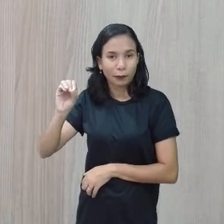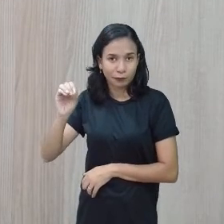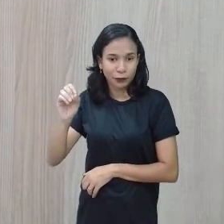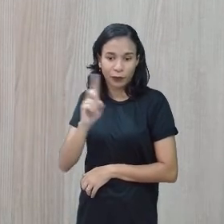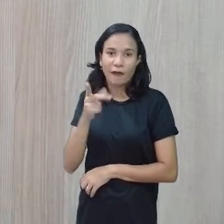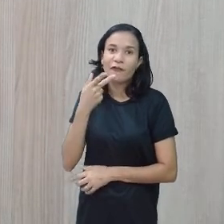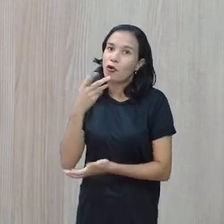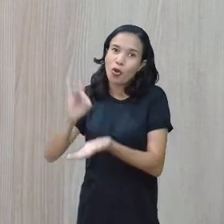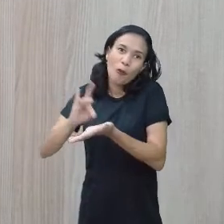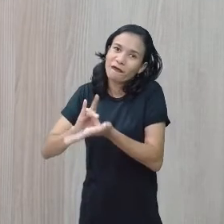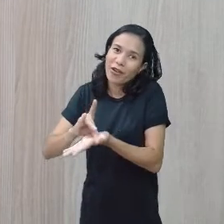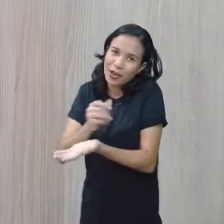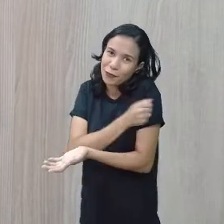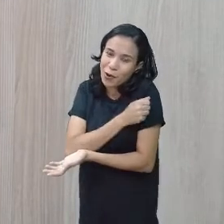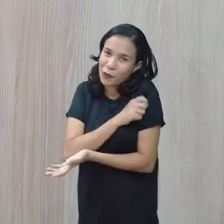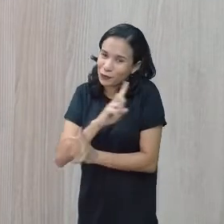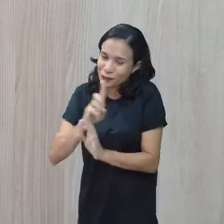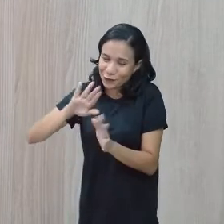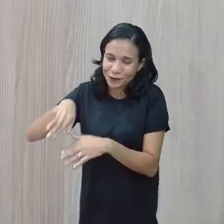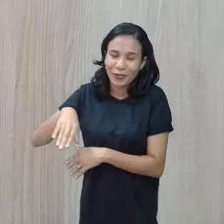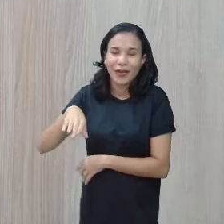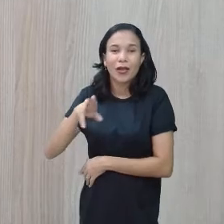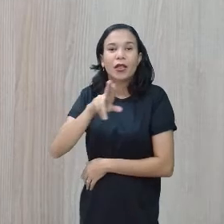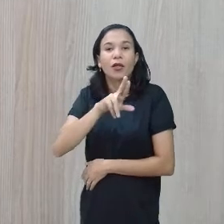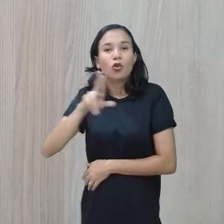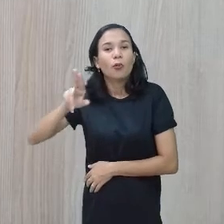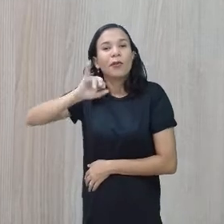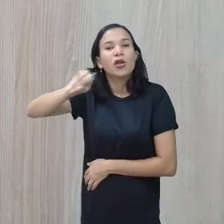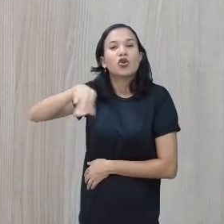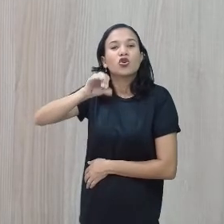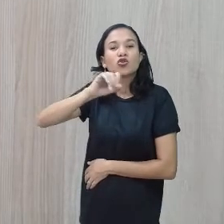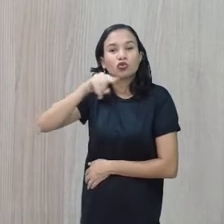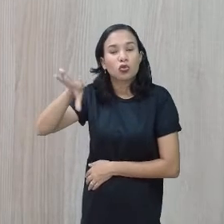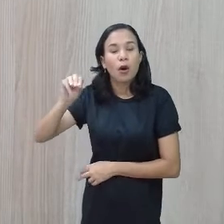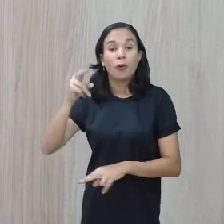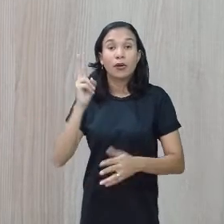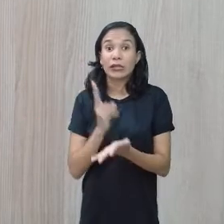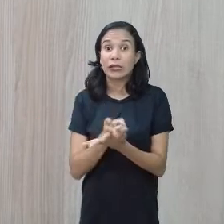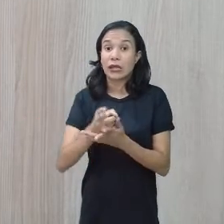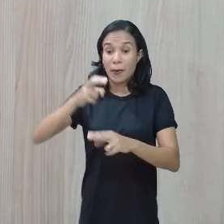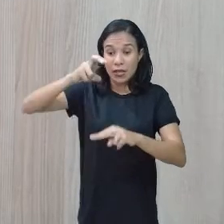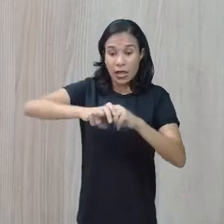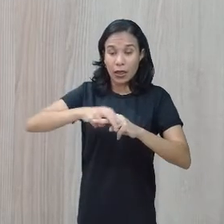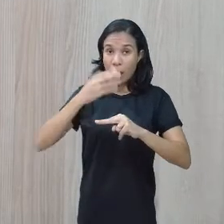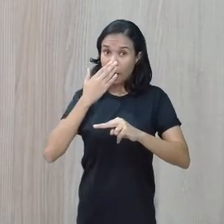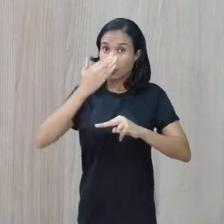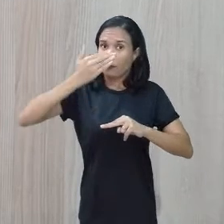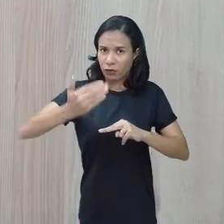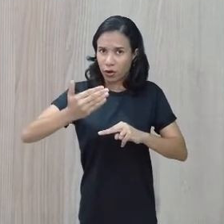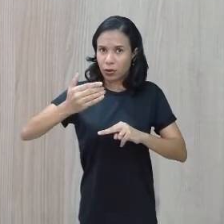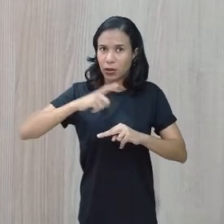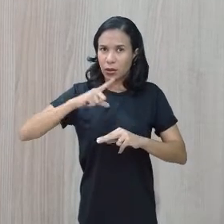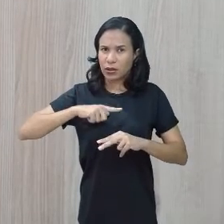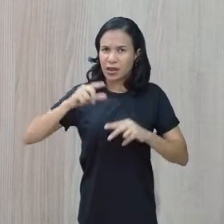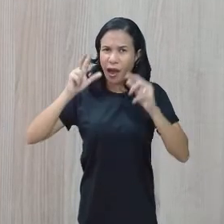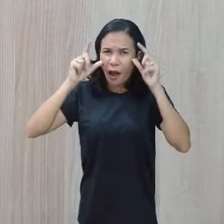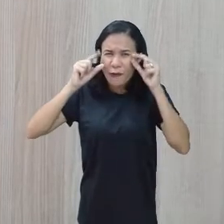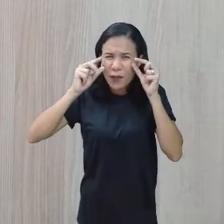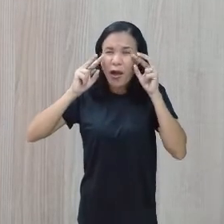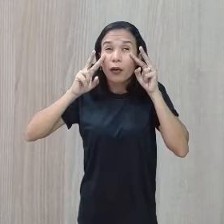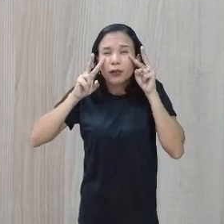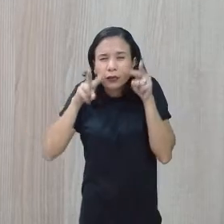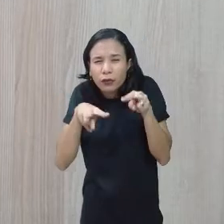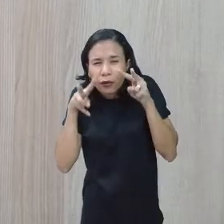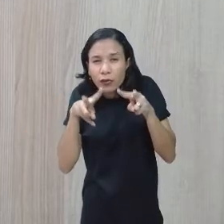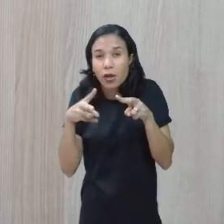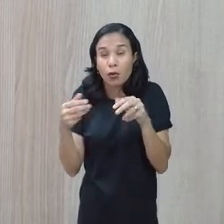colocando em outra situação, que uma certa vez o João sentava sempre na frente, ele tinha uma baixa visão, era acompanhado pelos institutos